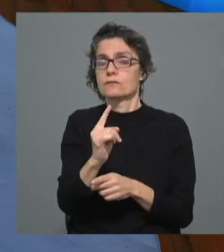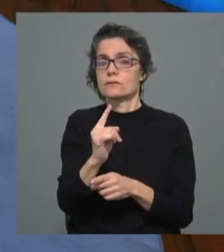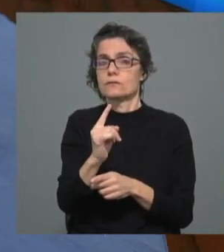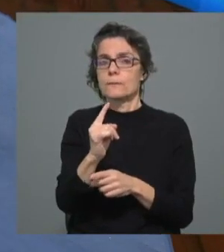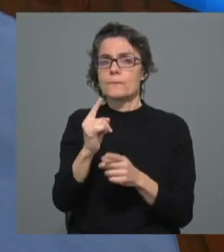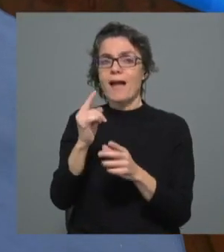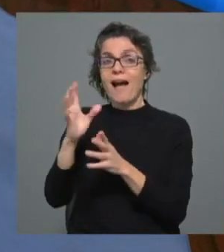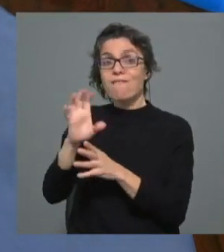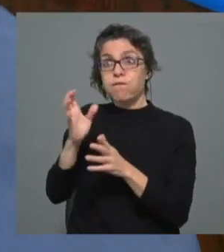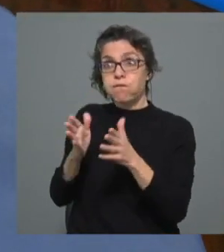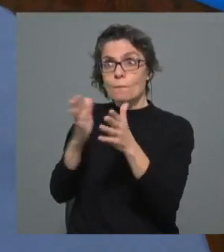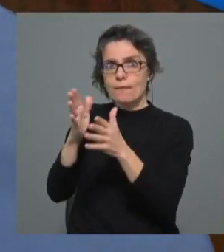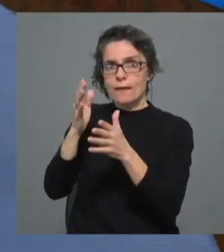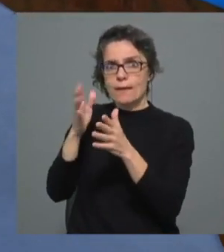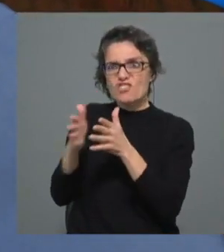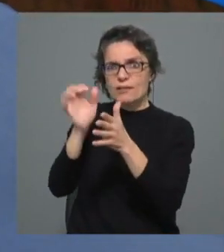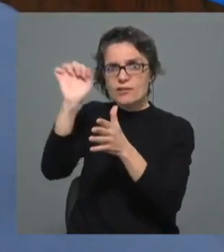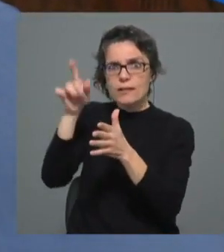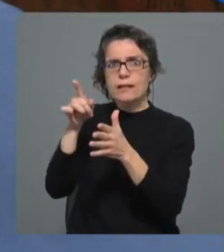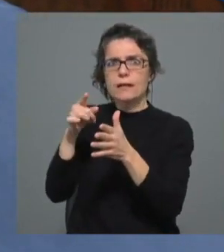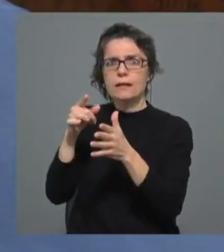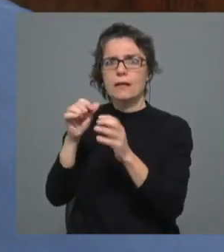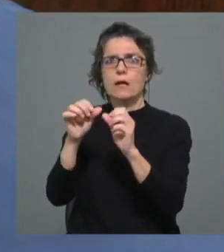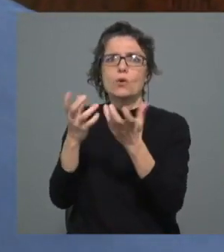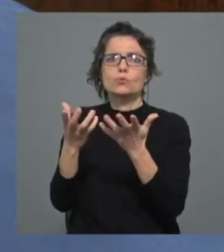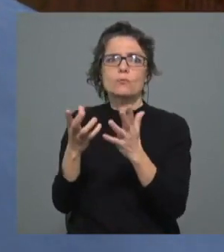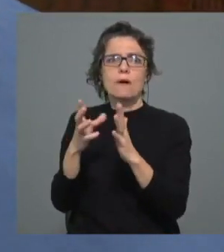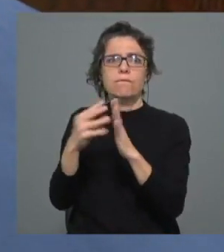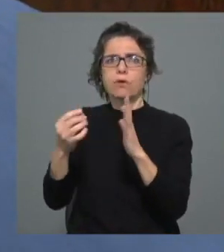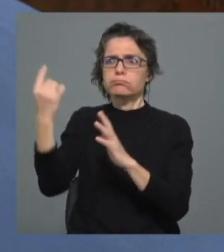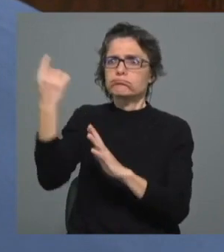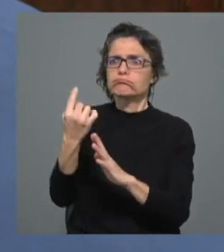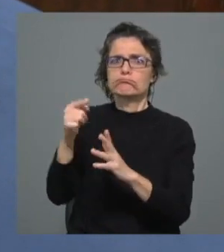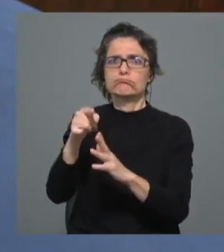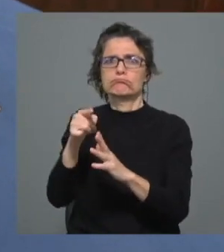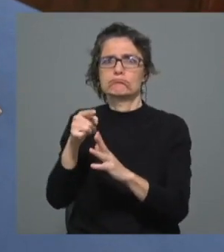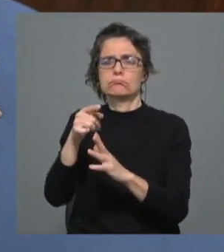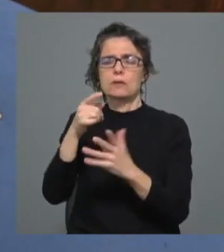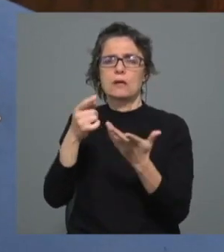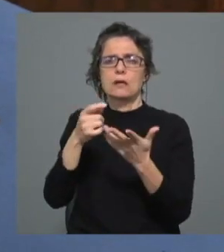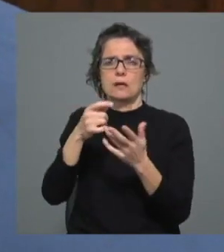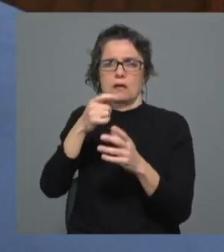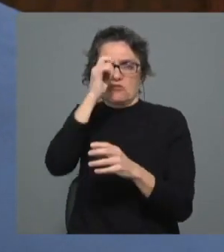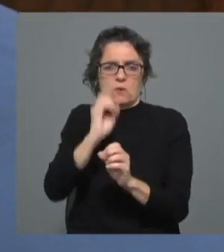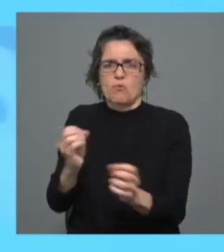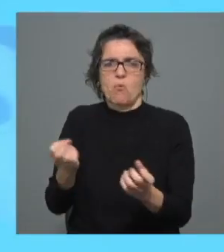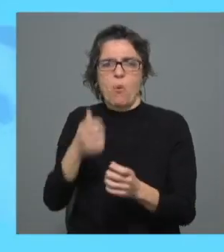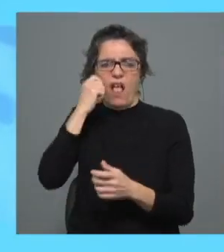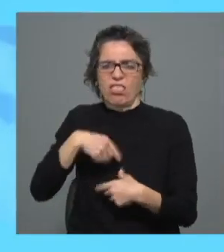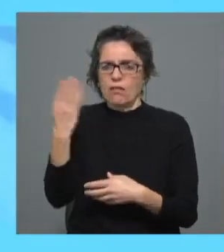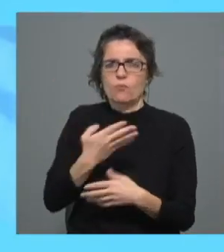ideologia do Sr. Putin é a perfilha do modelo autocrático e de respeito completo pelo direito internacional, pelos direitos humanos, e